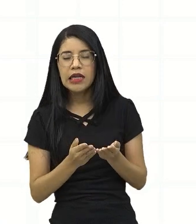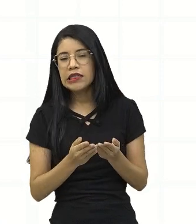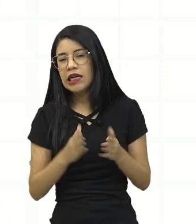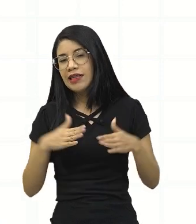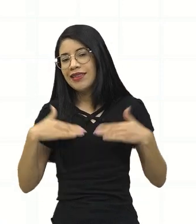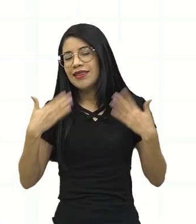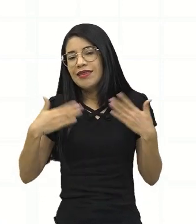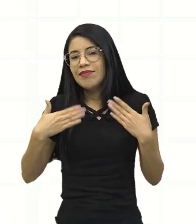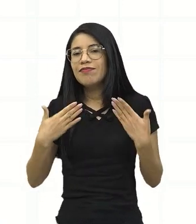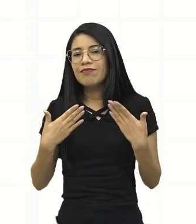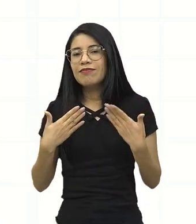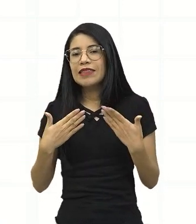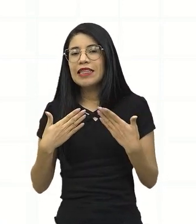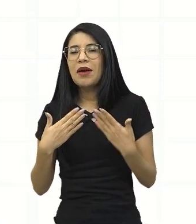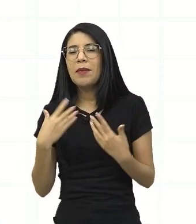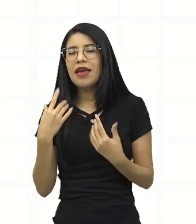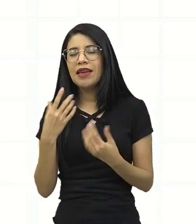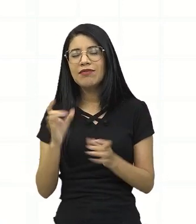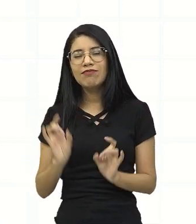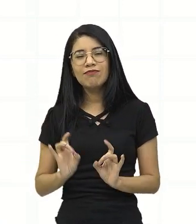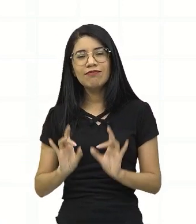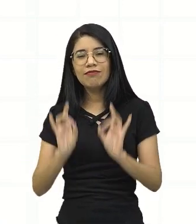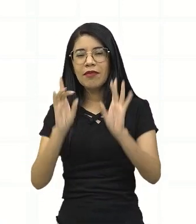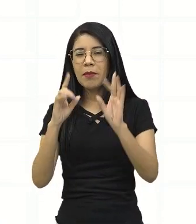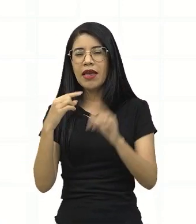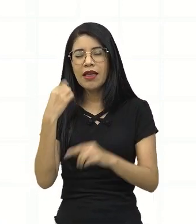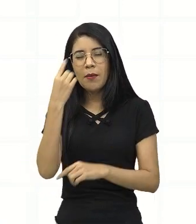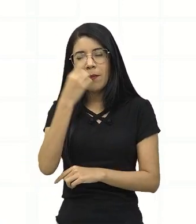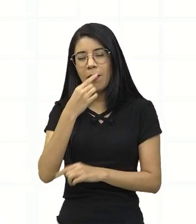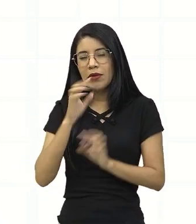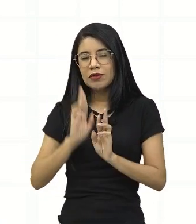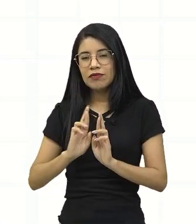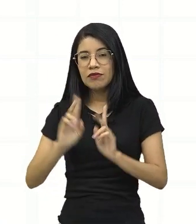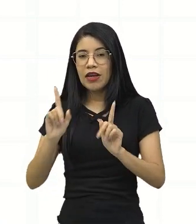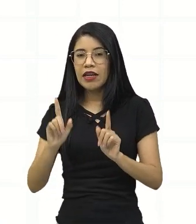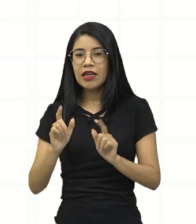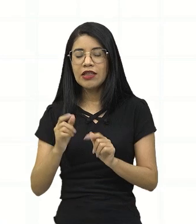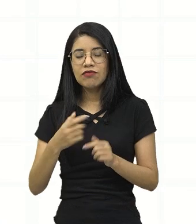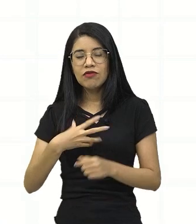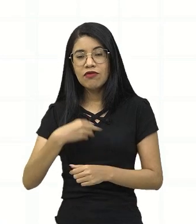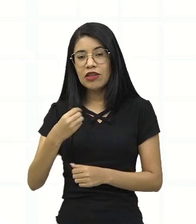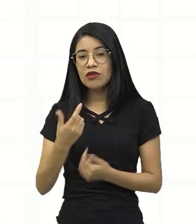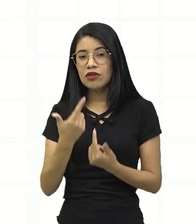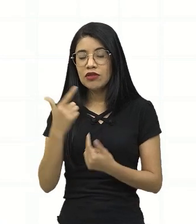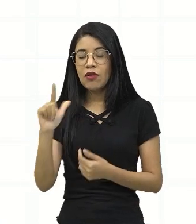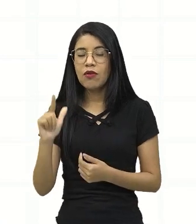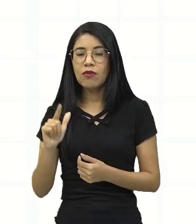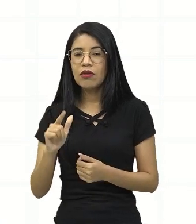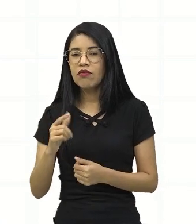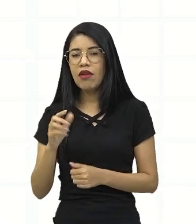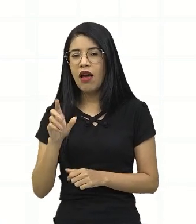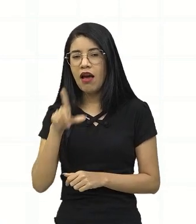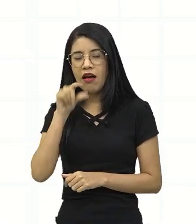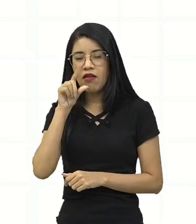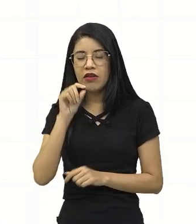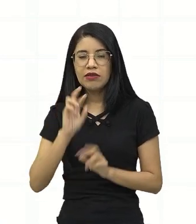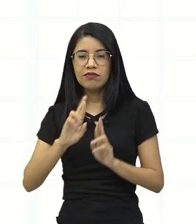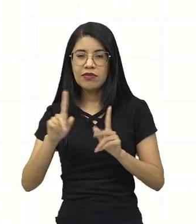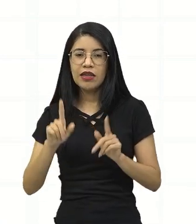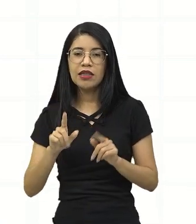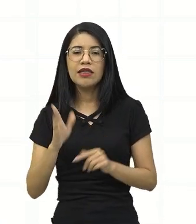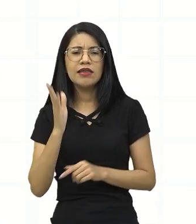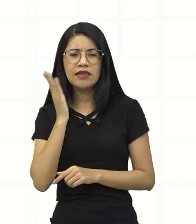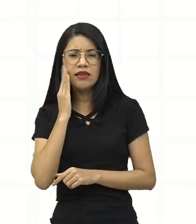alegres, cheios de uma graça especial que não existe em filhotes de nenhuma outra ave, já sabes, são